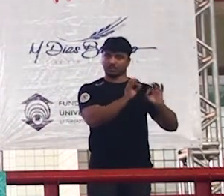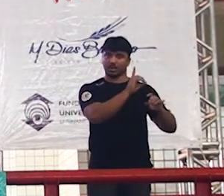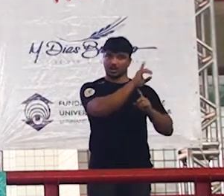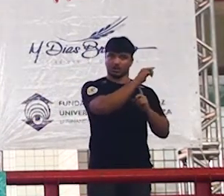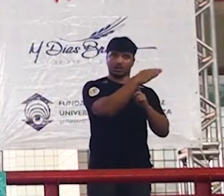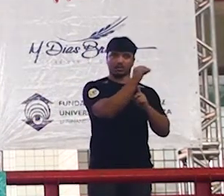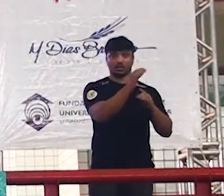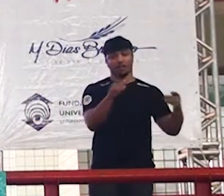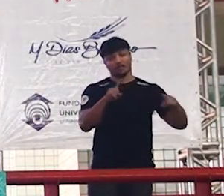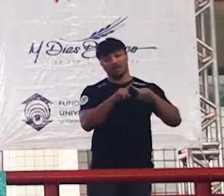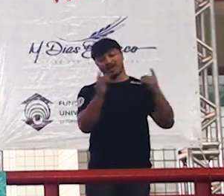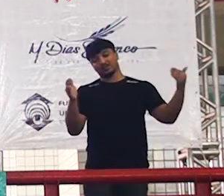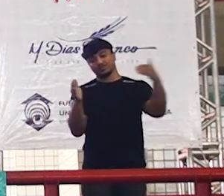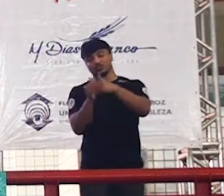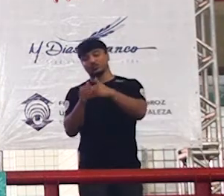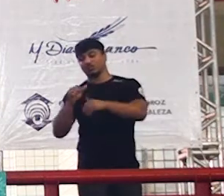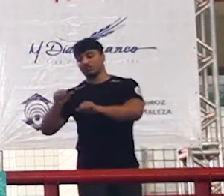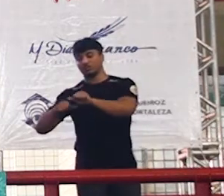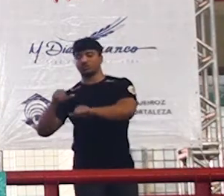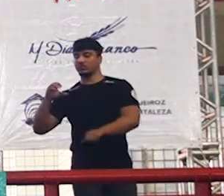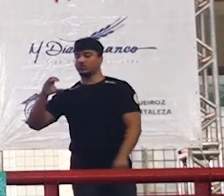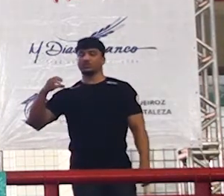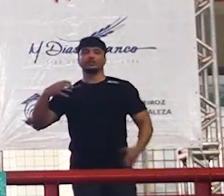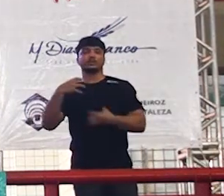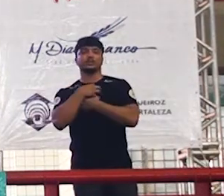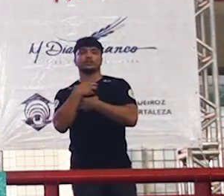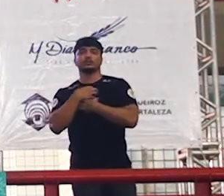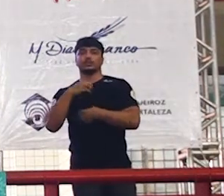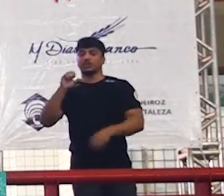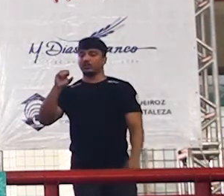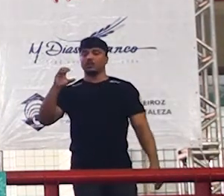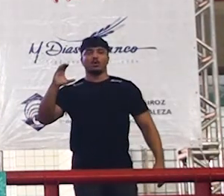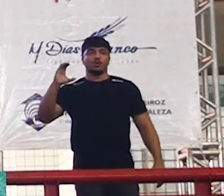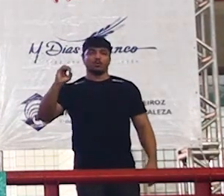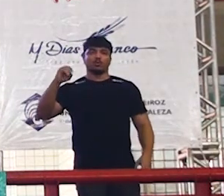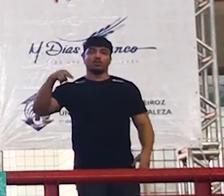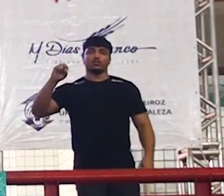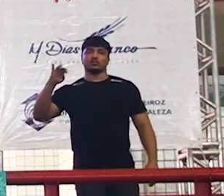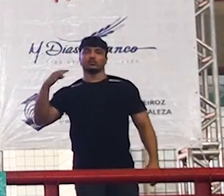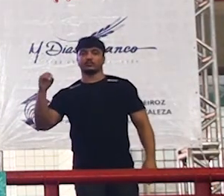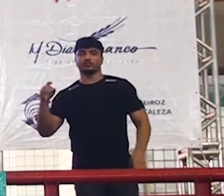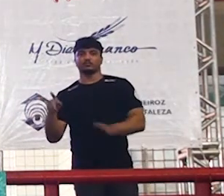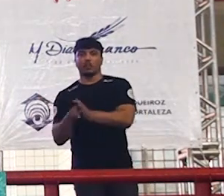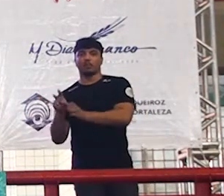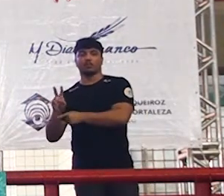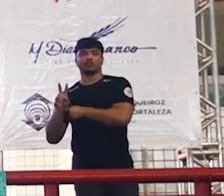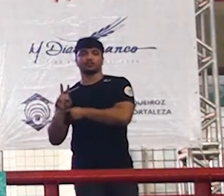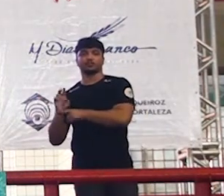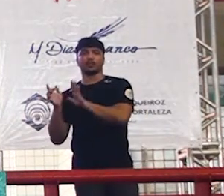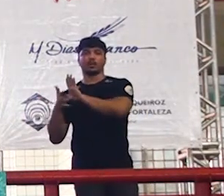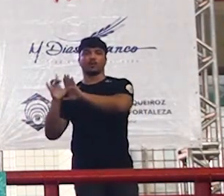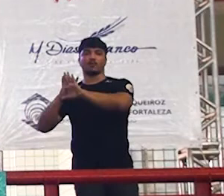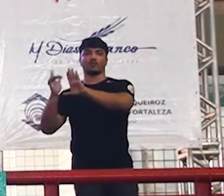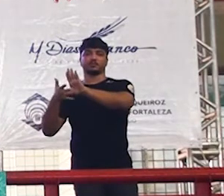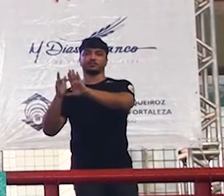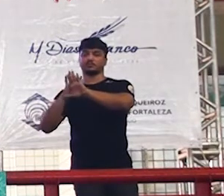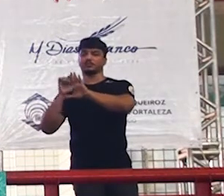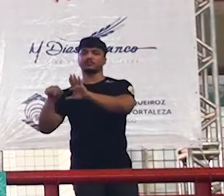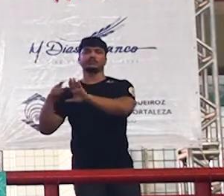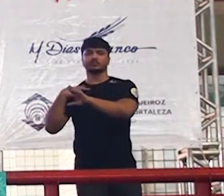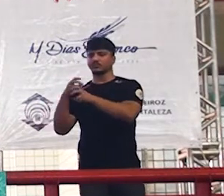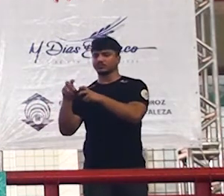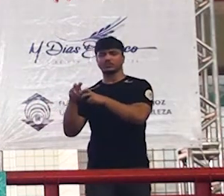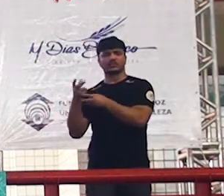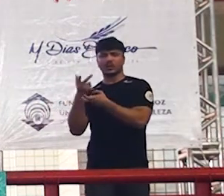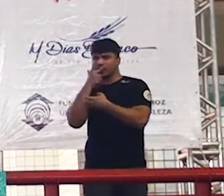ela termina dizendo que esse trem virou sentimento, conotação, metáfora. Como é que esse trem virou sentimento?